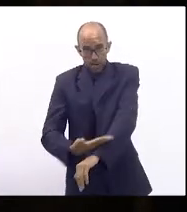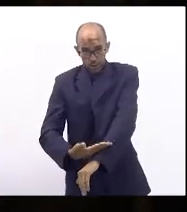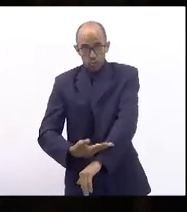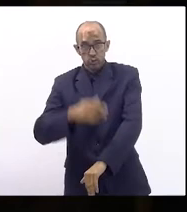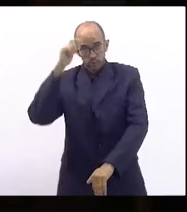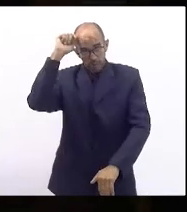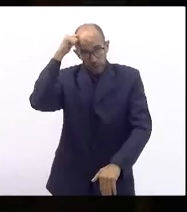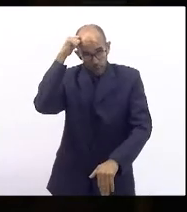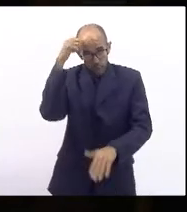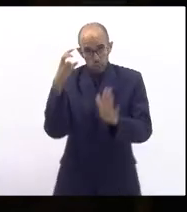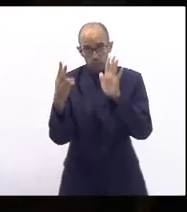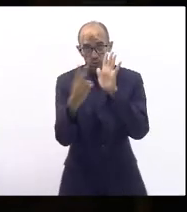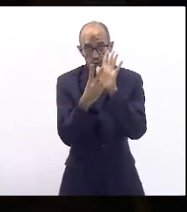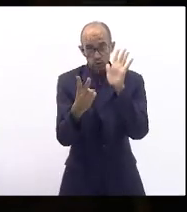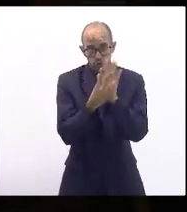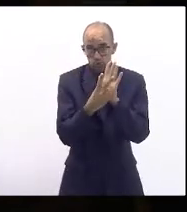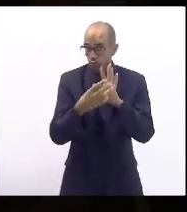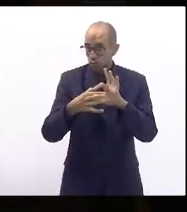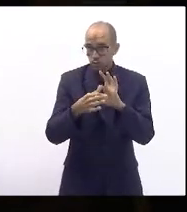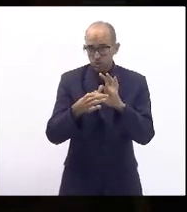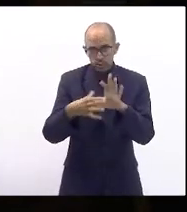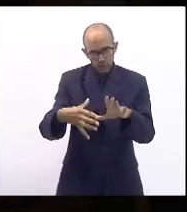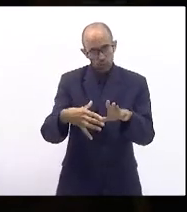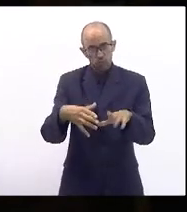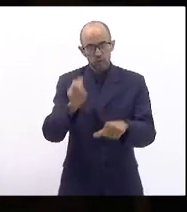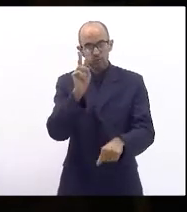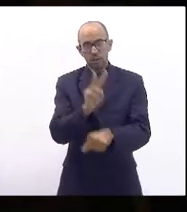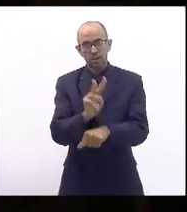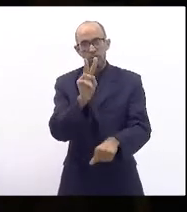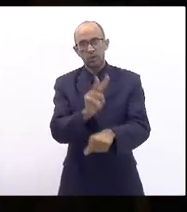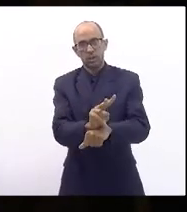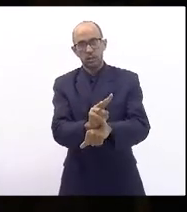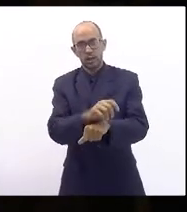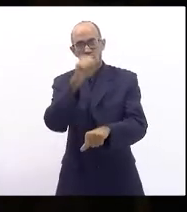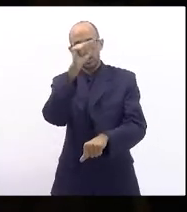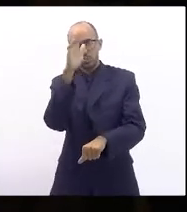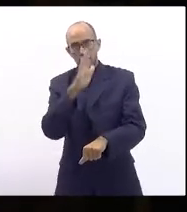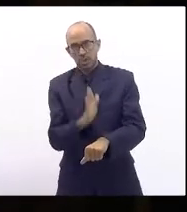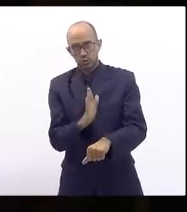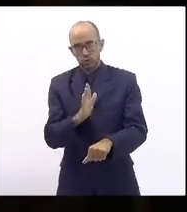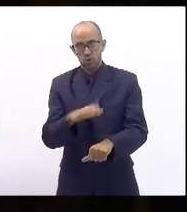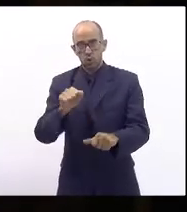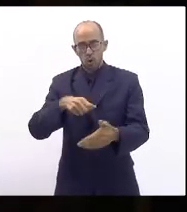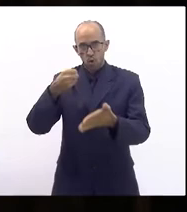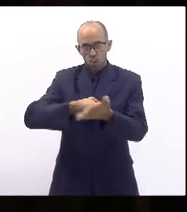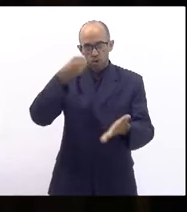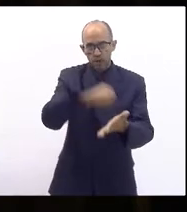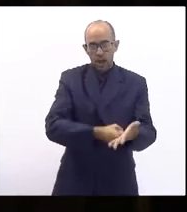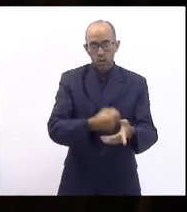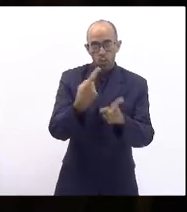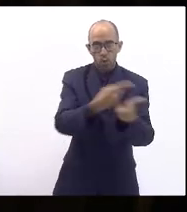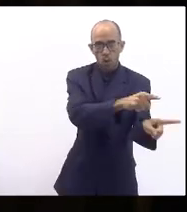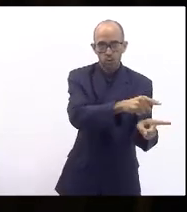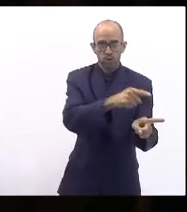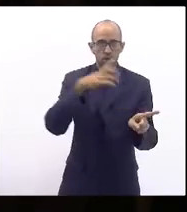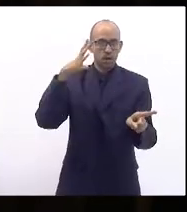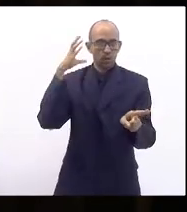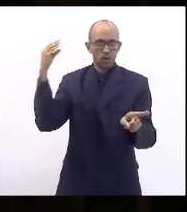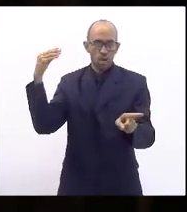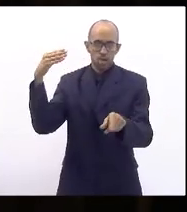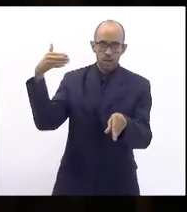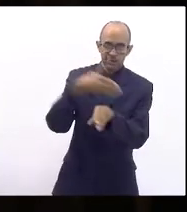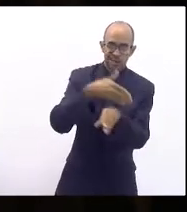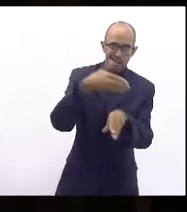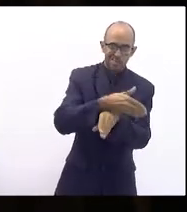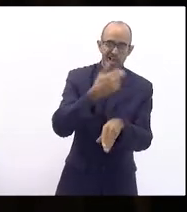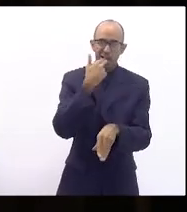conjurados livremente sobre net dobrado de Pátria Lutaram Lutaram bravamente contra o invasor estrangeiro com